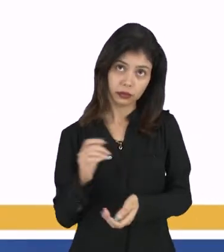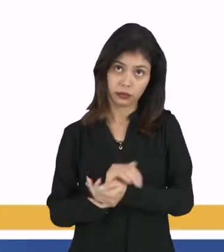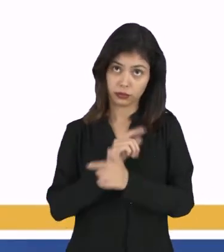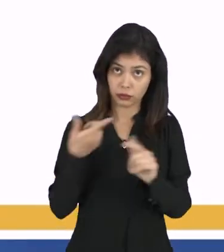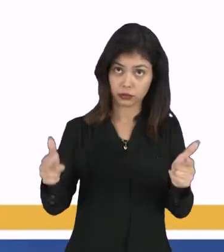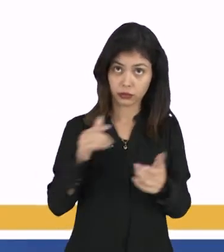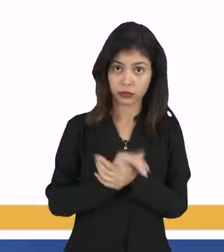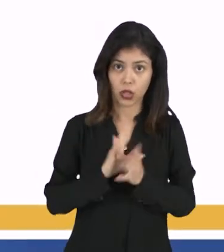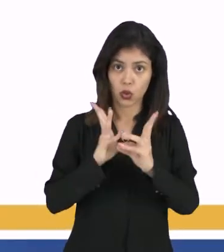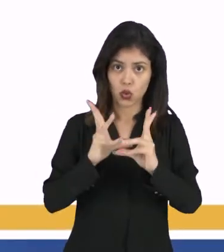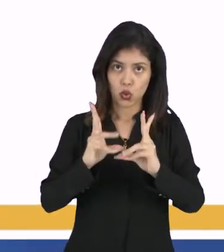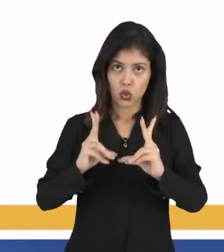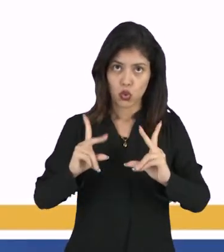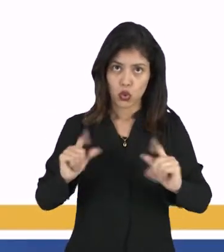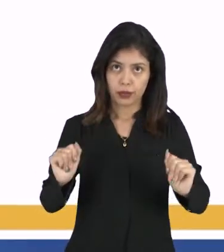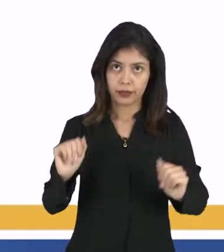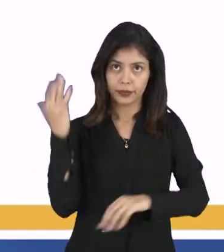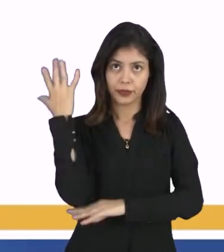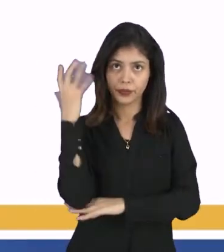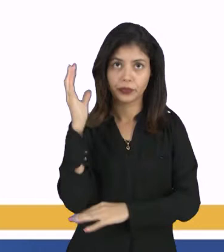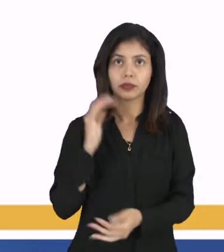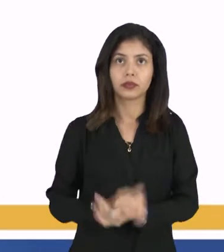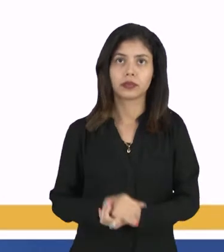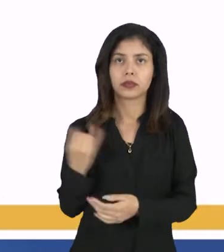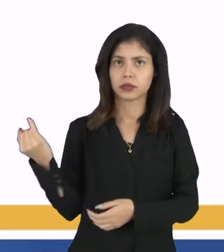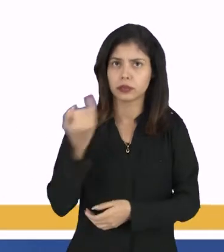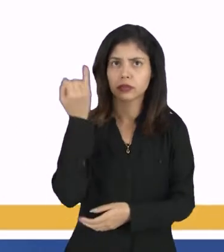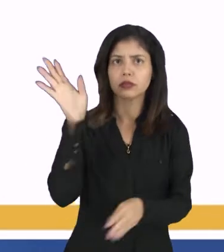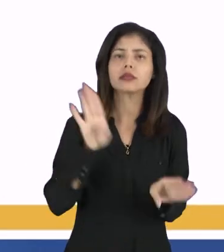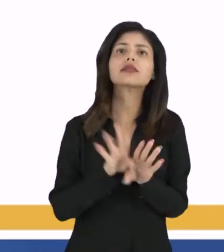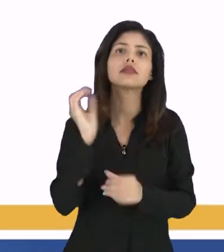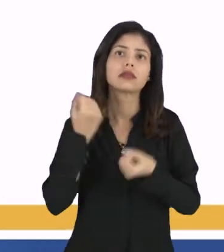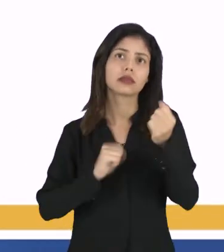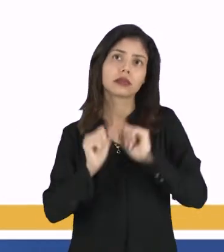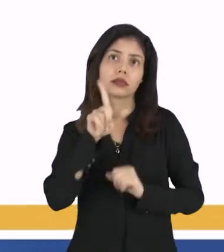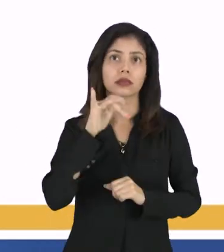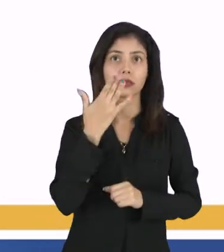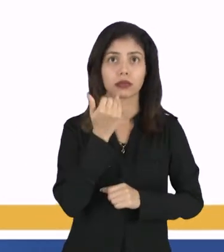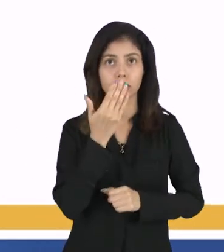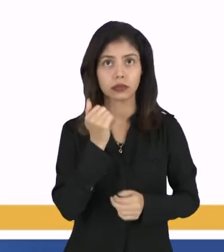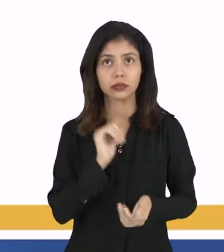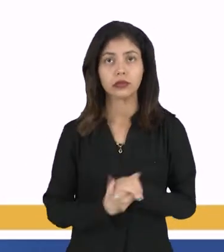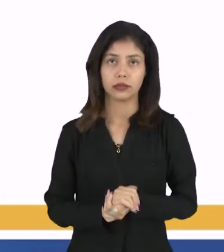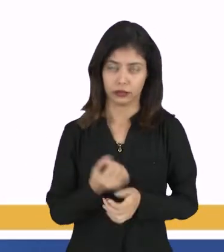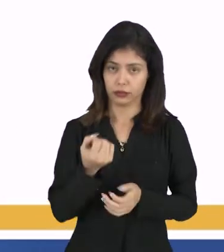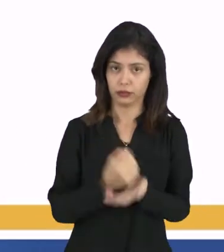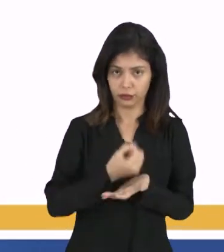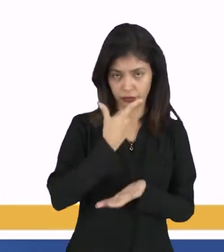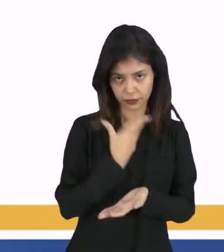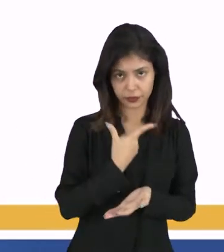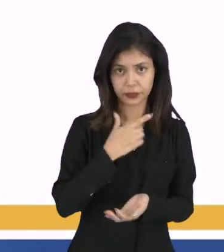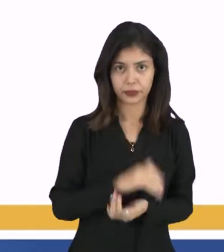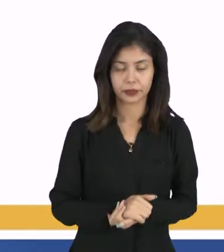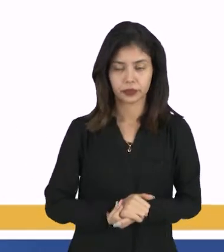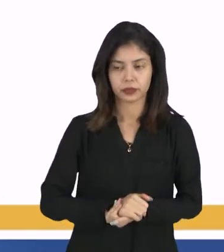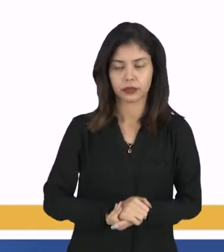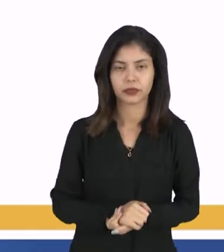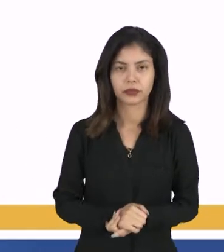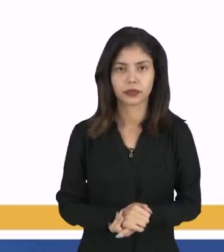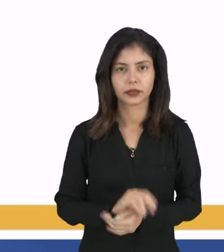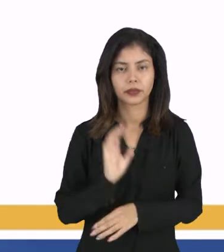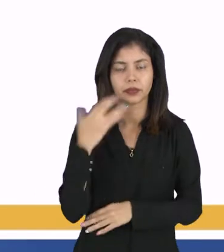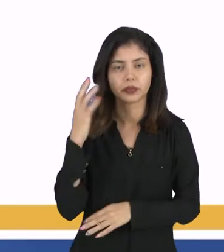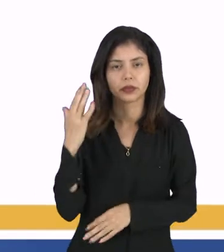são grandes decompositoras na natureza e são fundamentais também na indústria alimentícia e de medicamentos. Então,